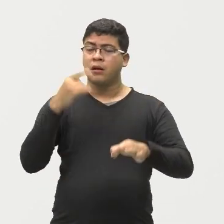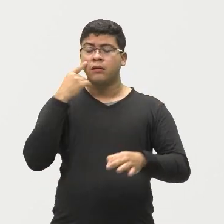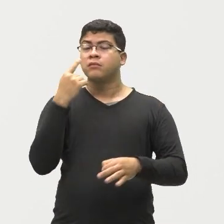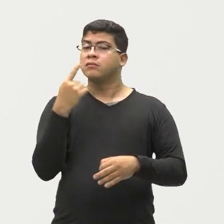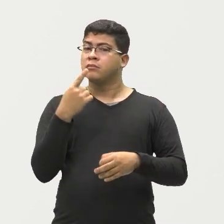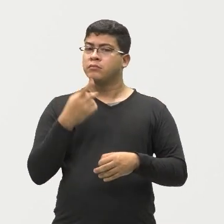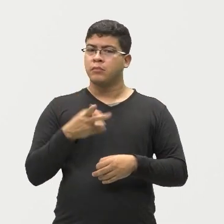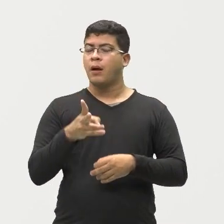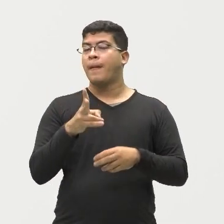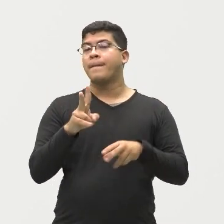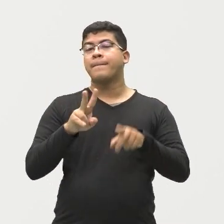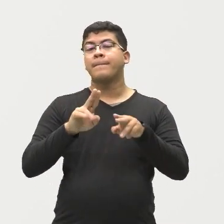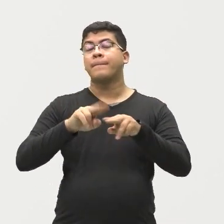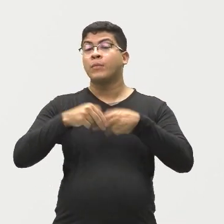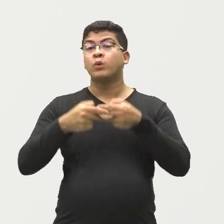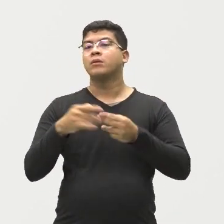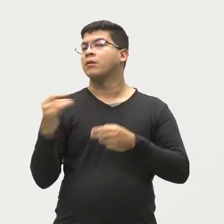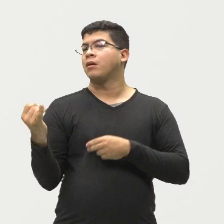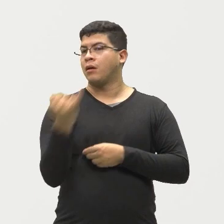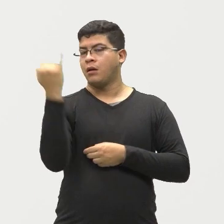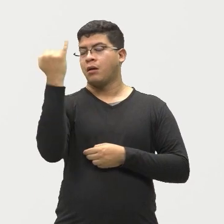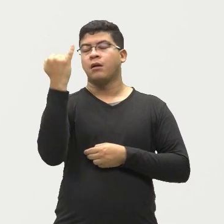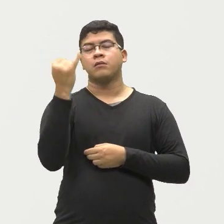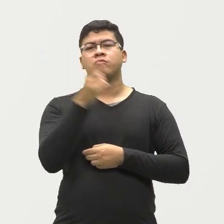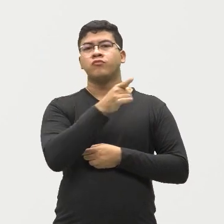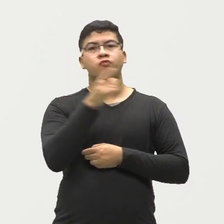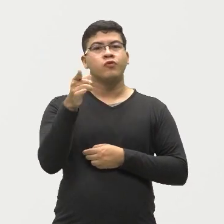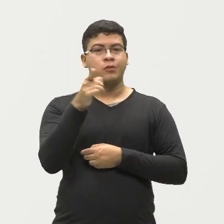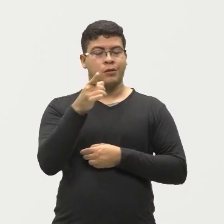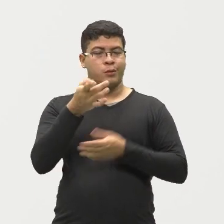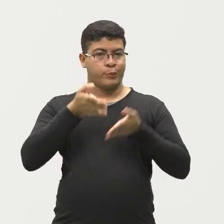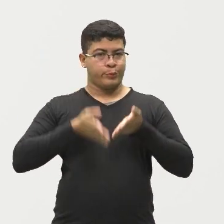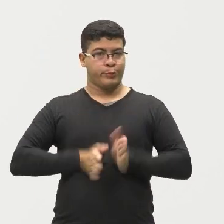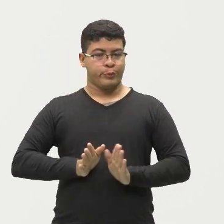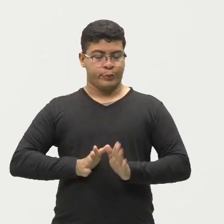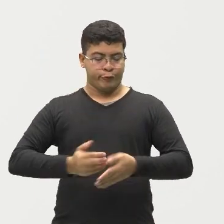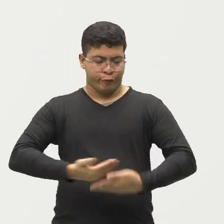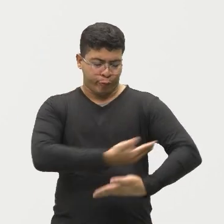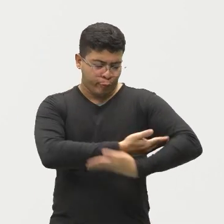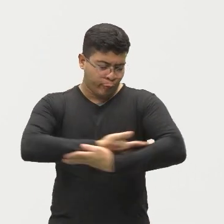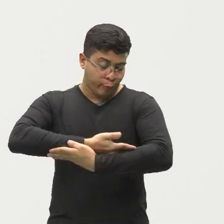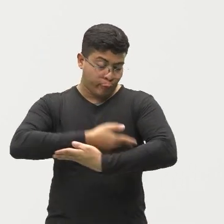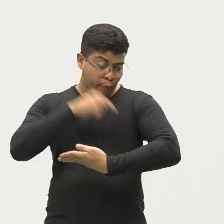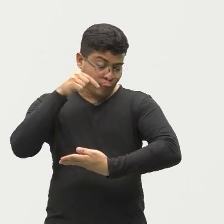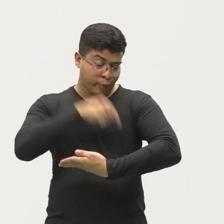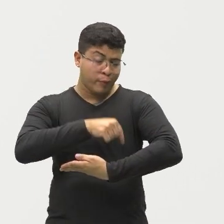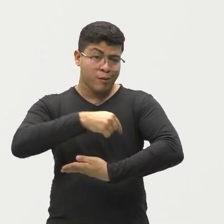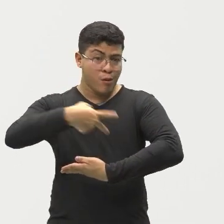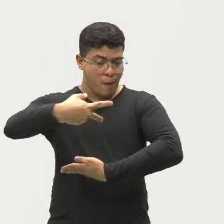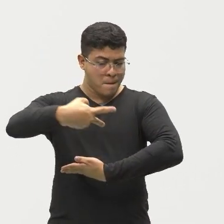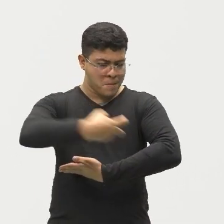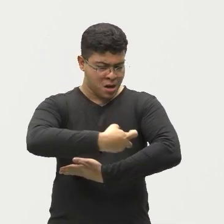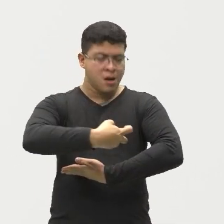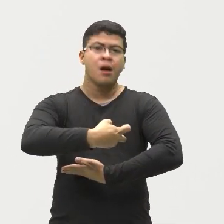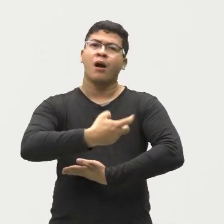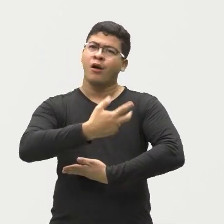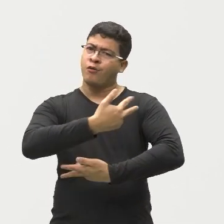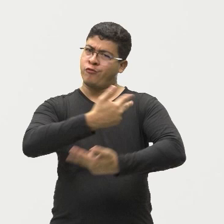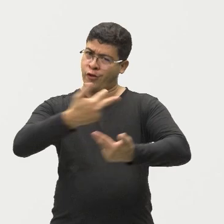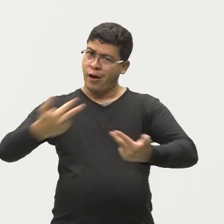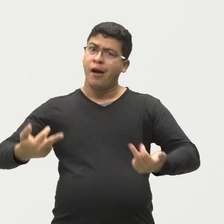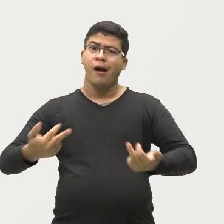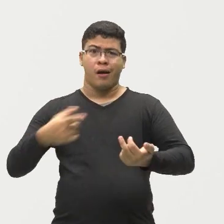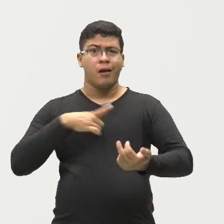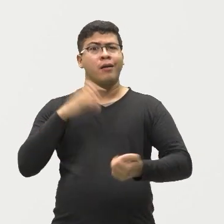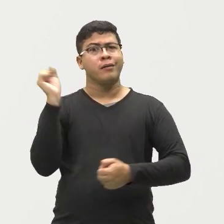tá? É importante, por isso que logo que a gente nasce, né, a primeira coisa que a gente faz é justamente, né, tomar várias vacinas,